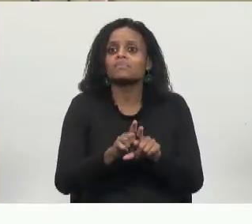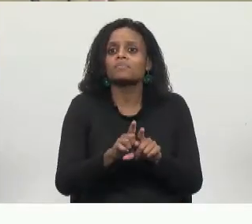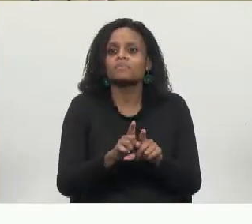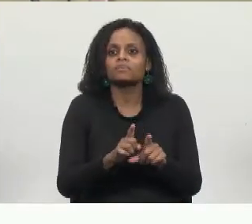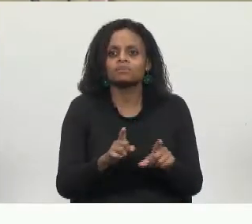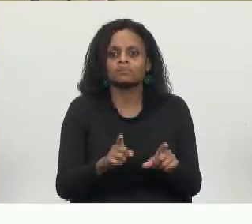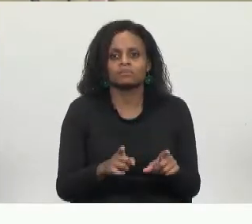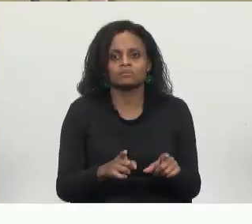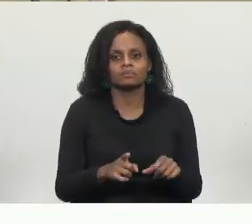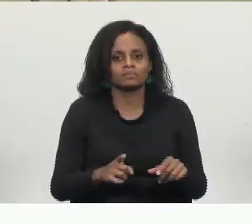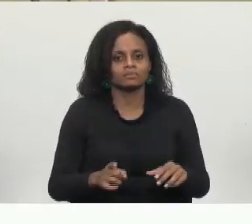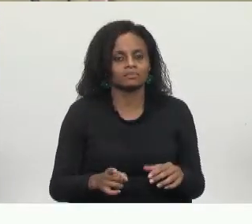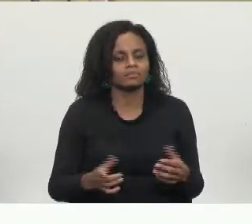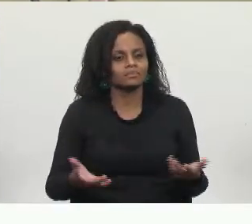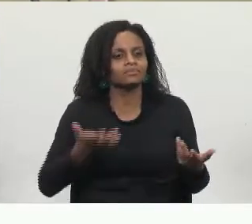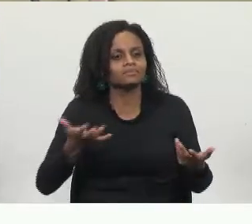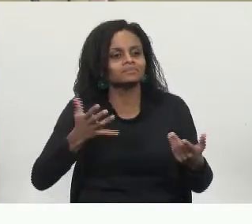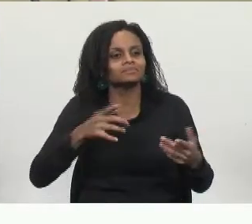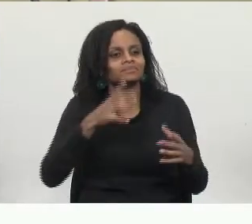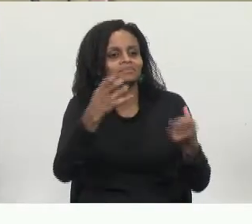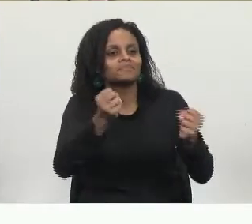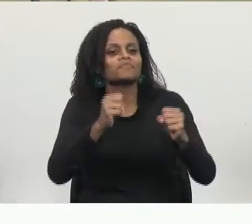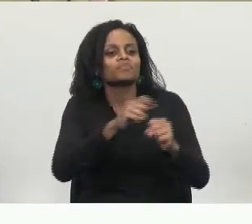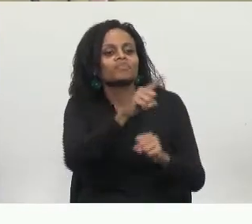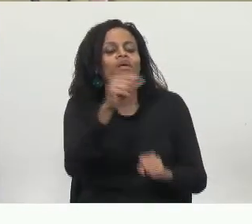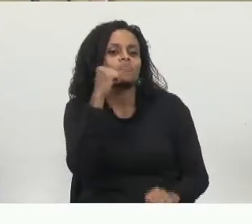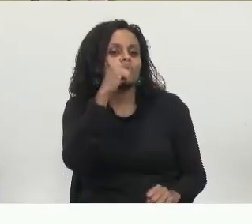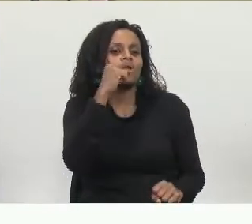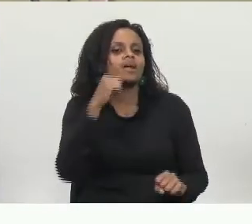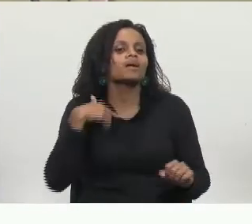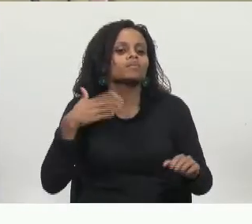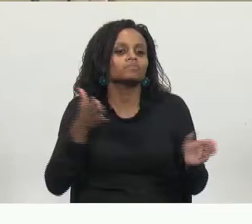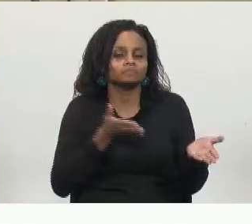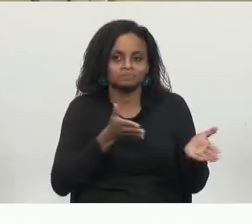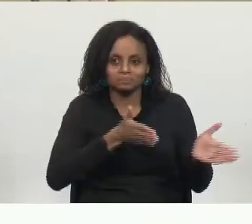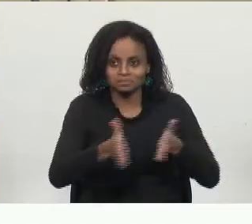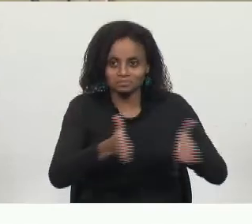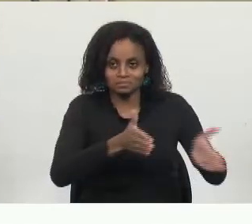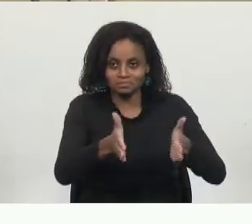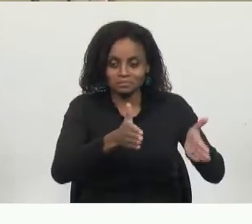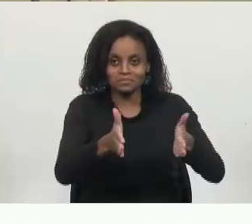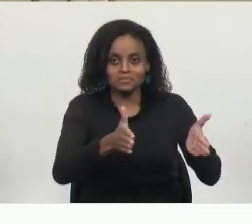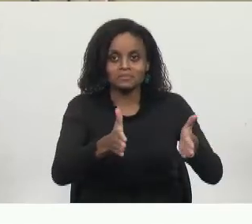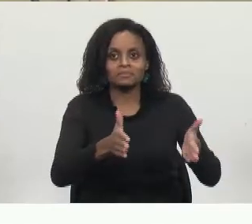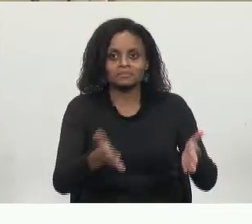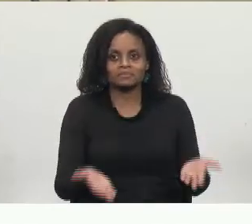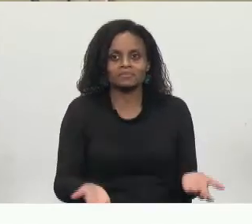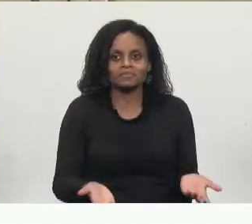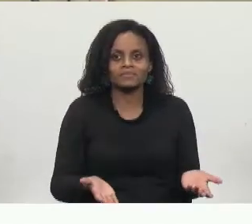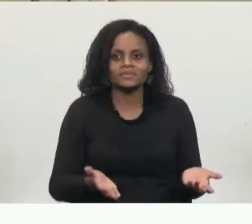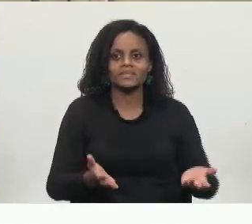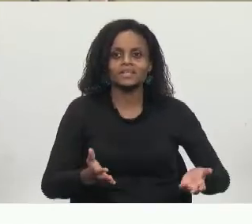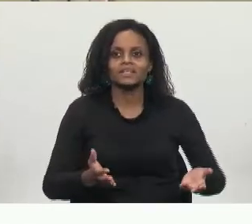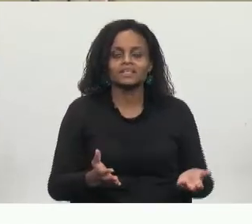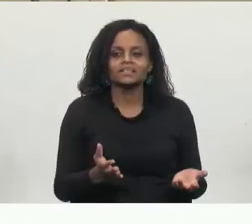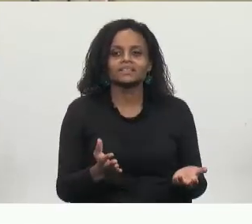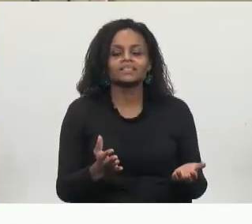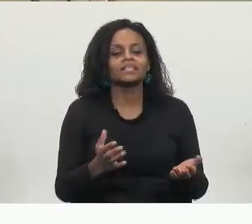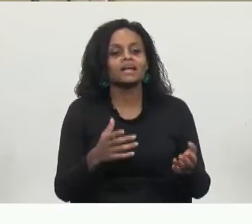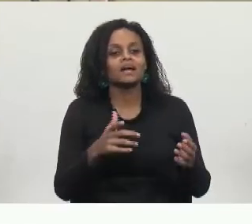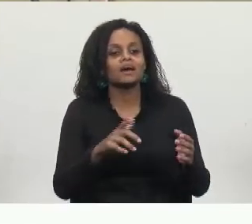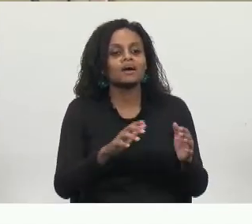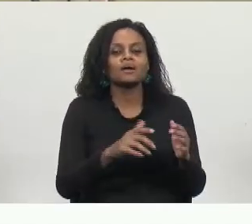letais, a armas de fogo. Se a mulher que não quiser, tudo bem. Quantos estupros eu não peguei em que o cara